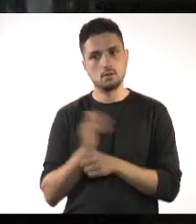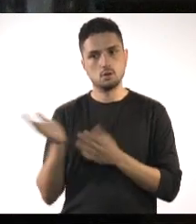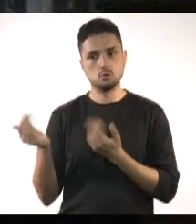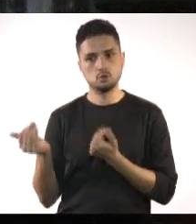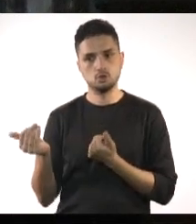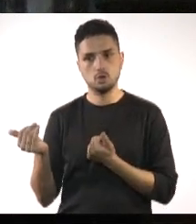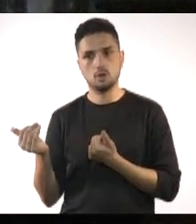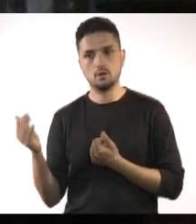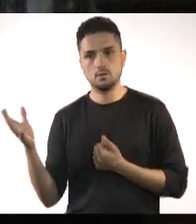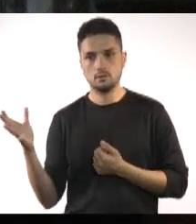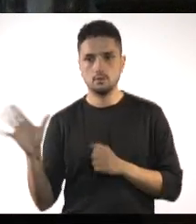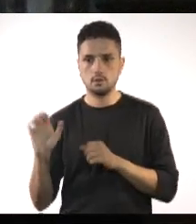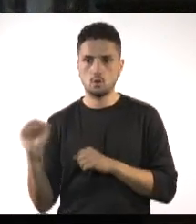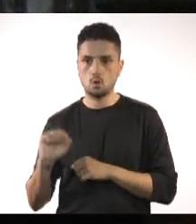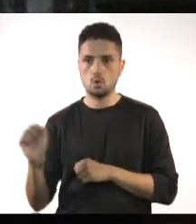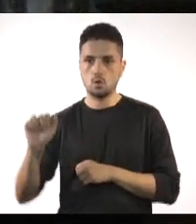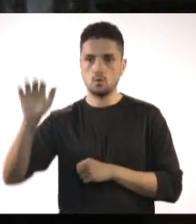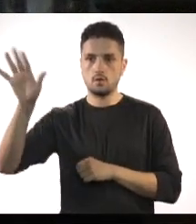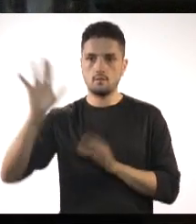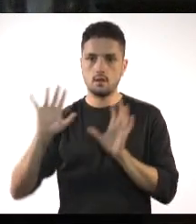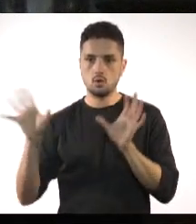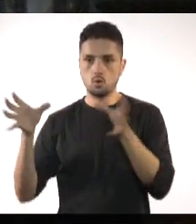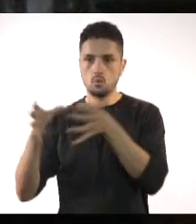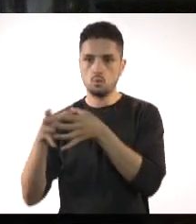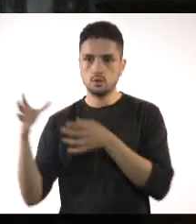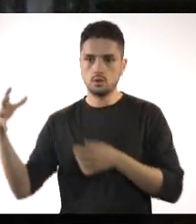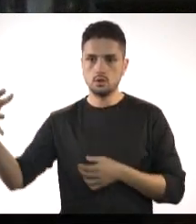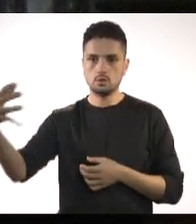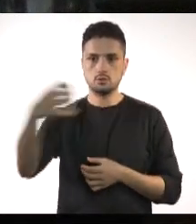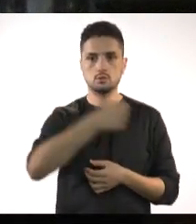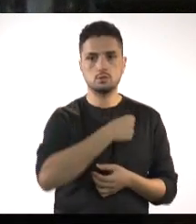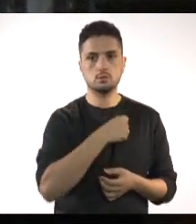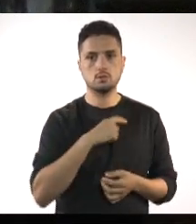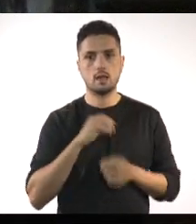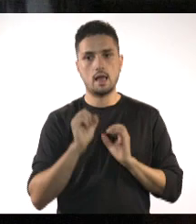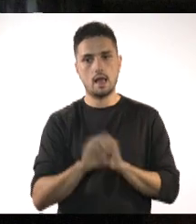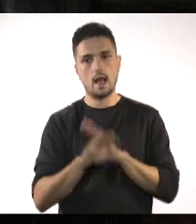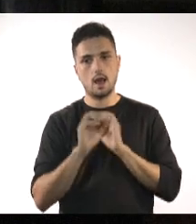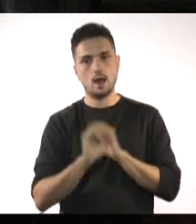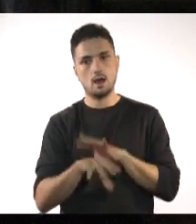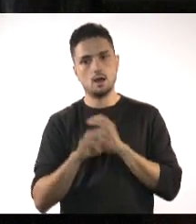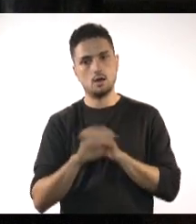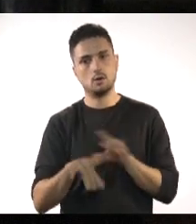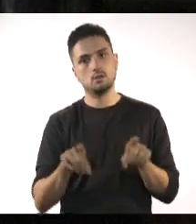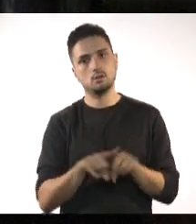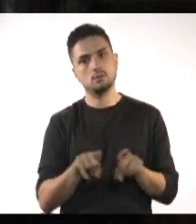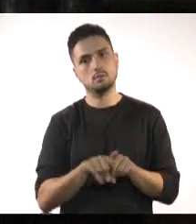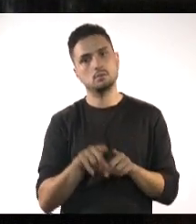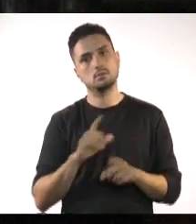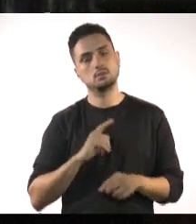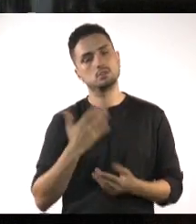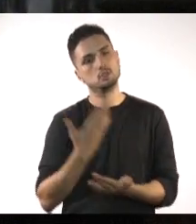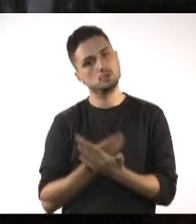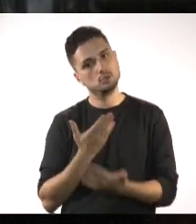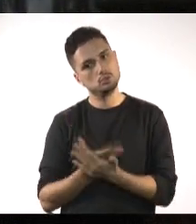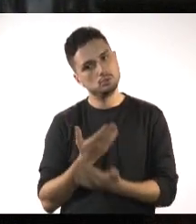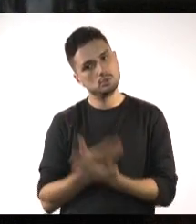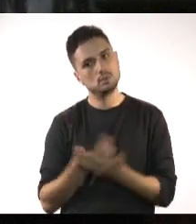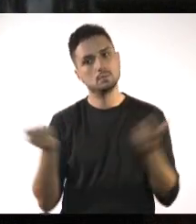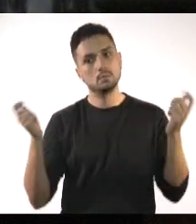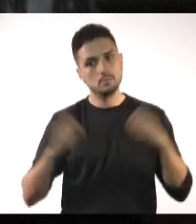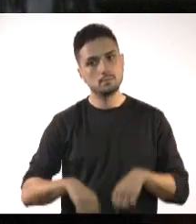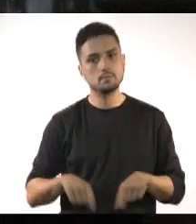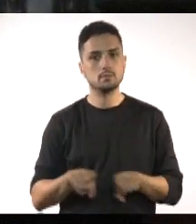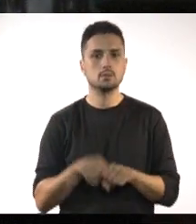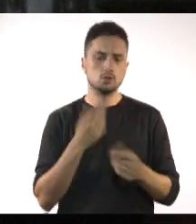das várias comunidades e dado no contraturno das aulas, né, a oportunidade de poder estudar, de poder reforçar